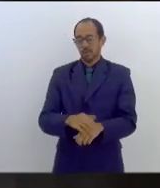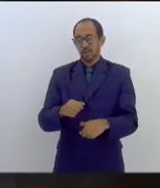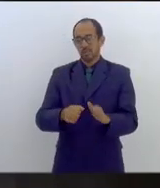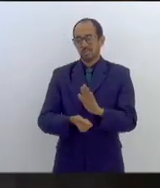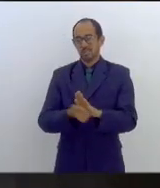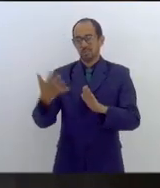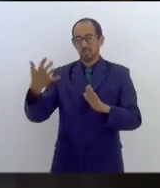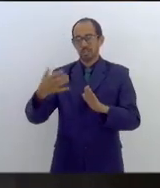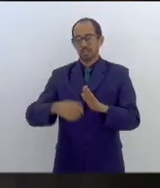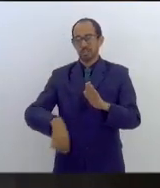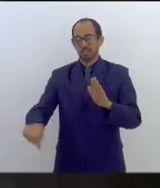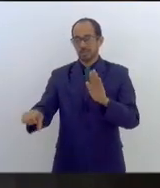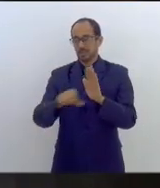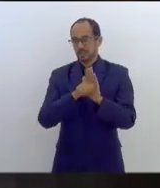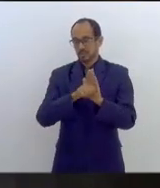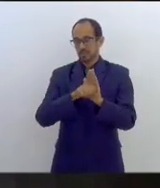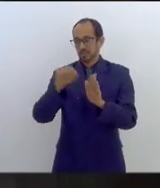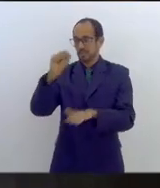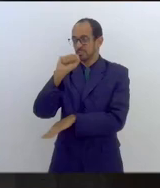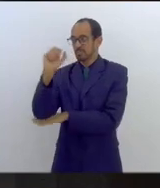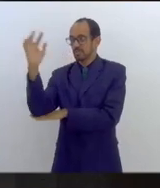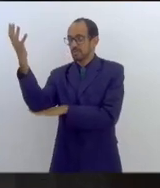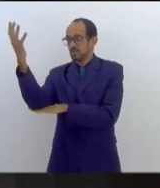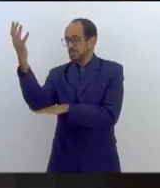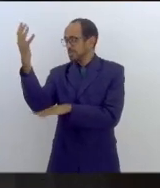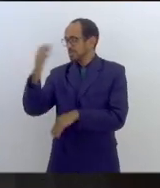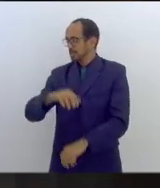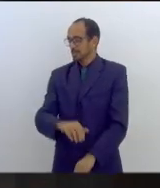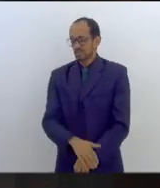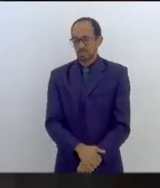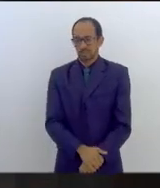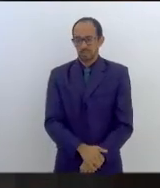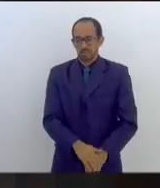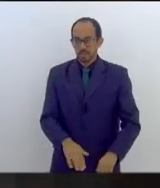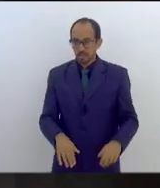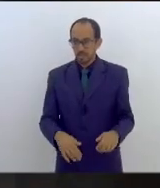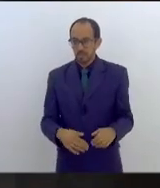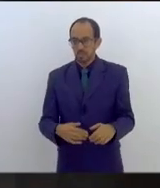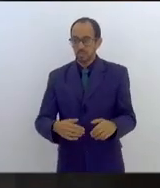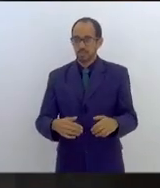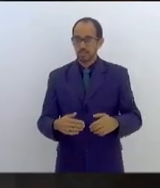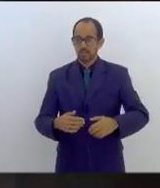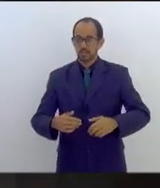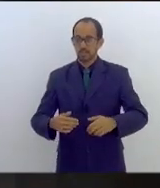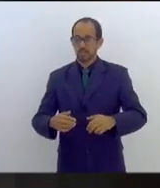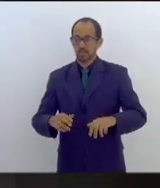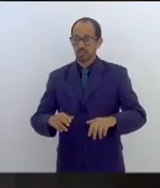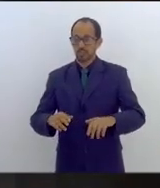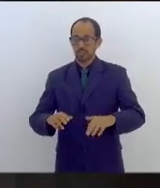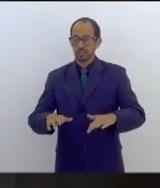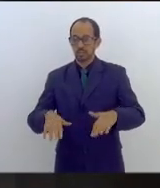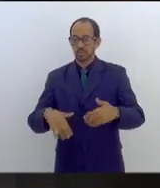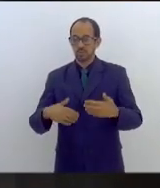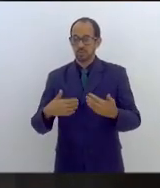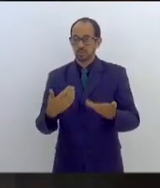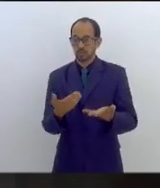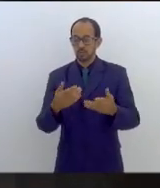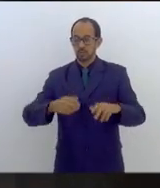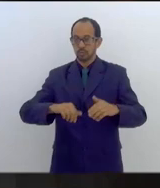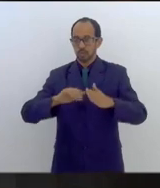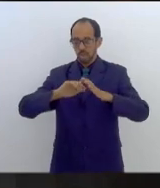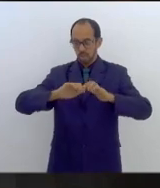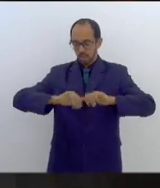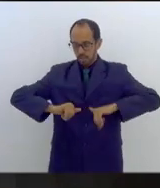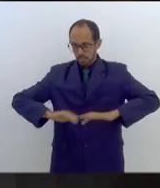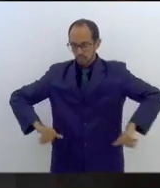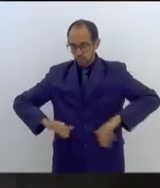foram denunciados. Eles vão para lugares que nenhum de nós vai. E lá de cima vem quem está desmatando,